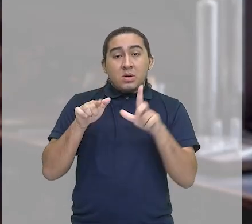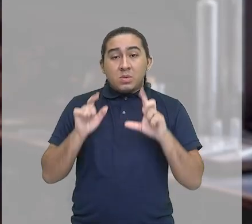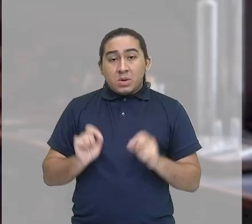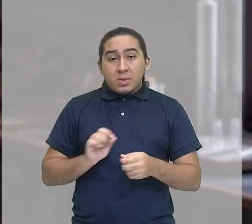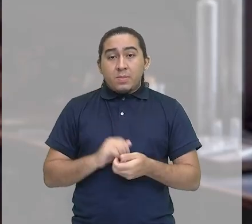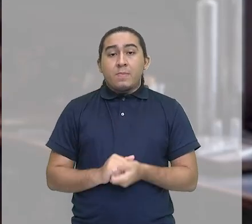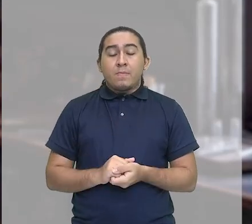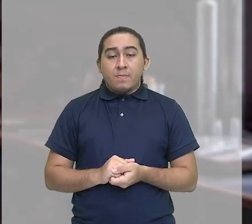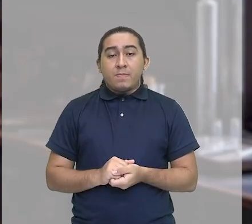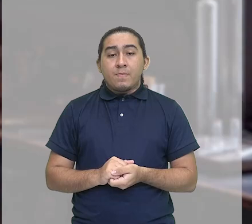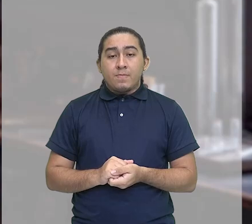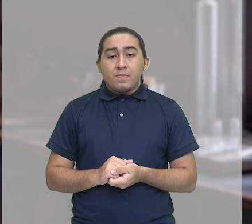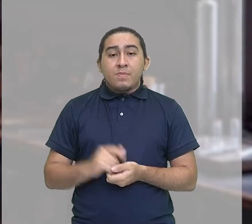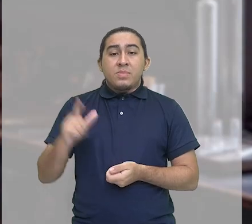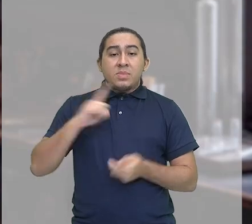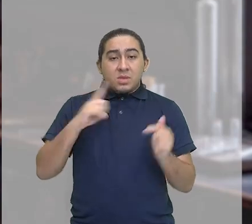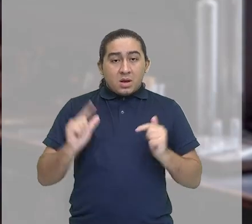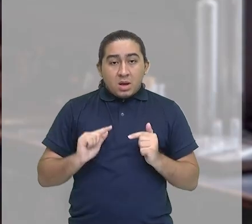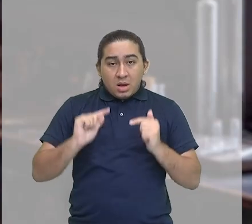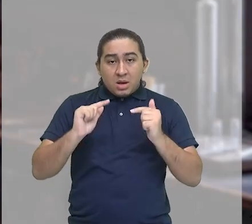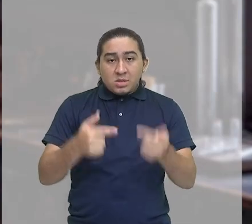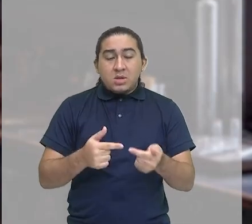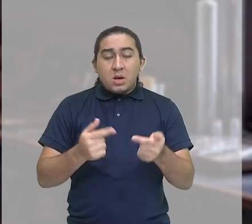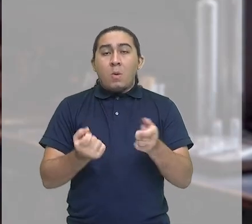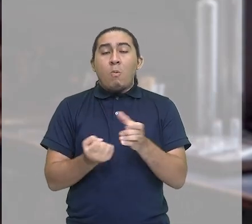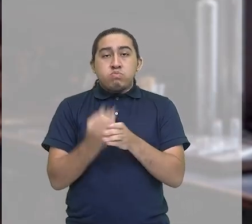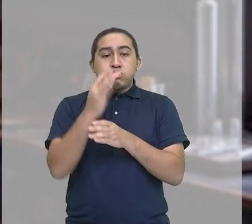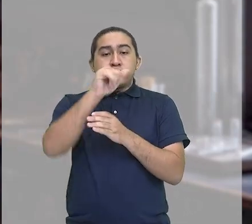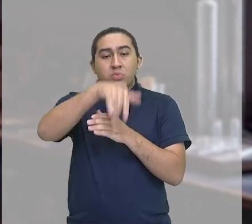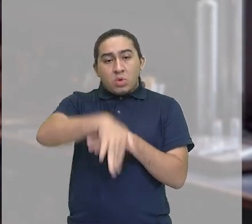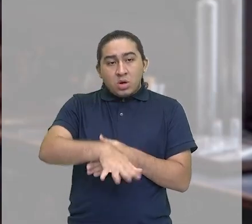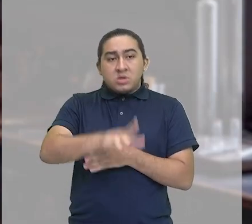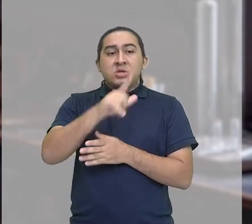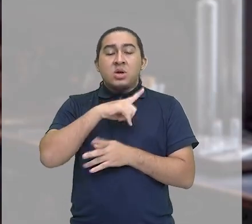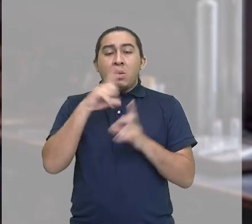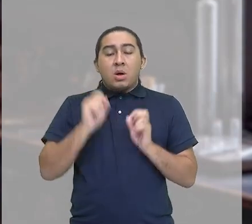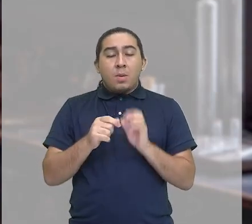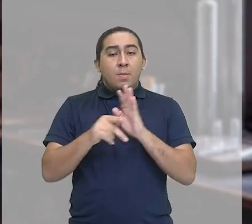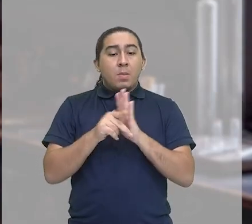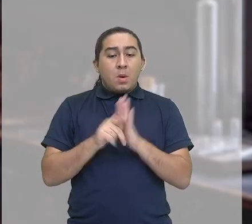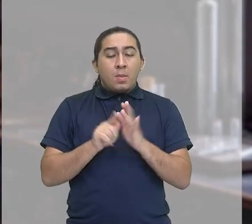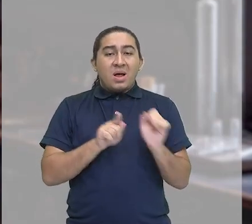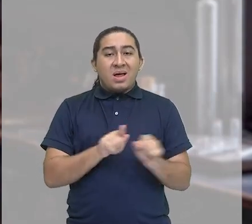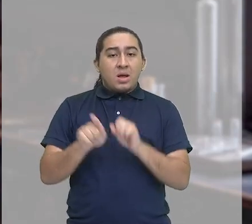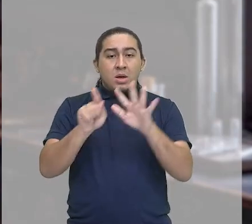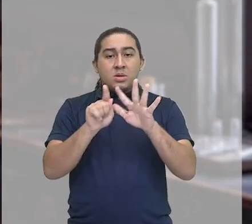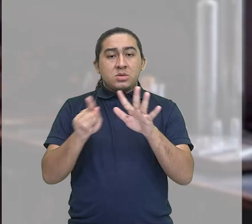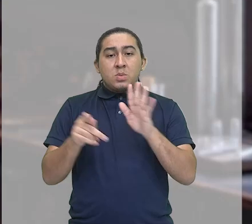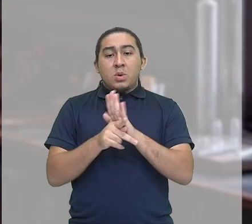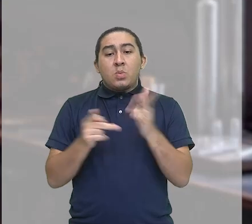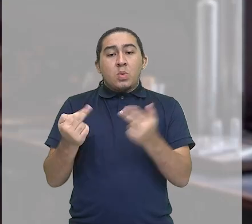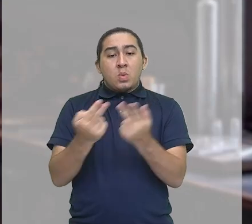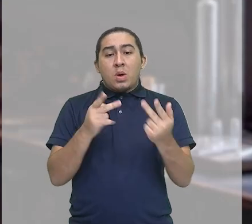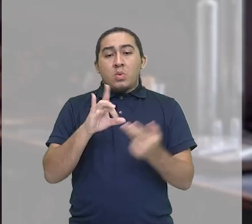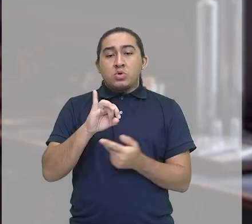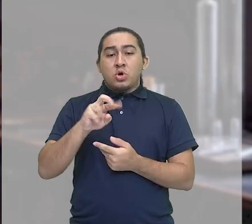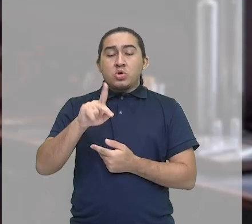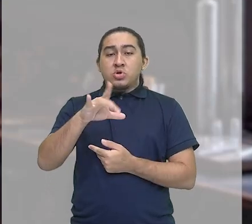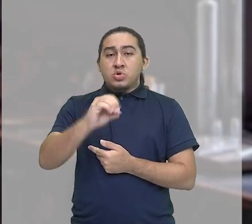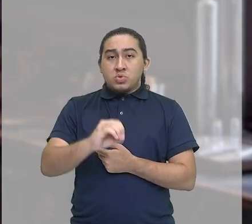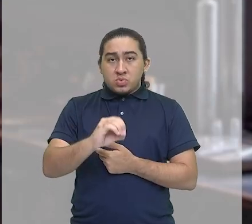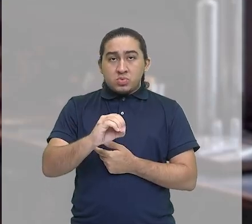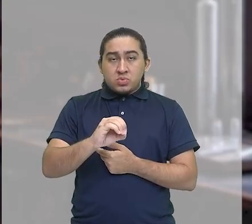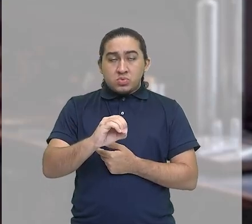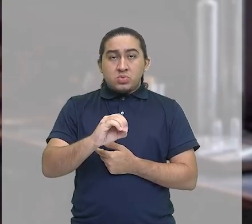intensas atividades vulcânicas, né, que liberavam também gases na atmosfera, como é o caso do dióxido de carbono e